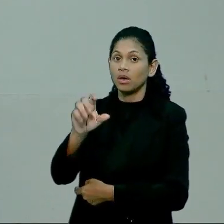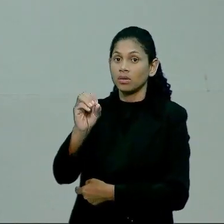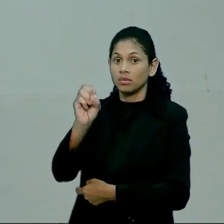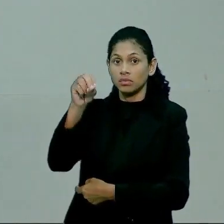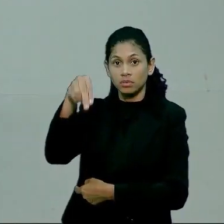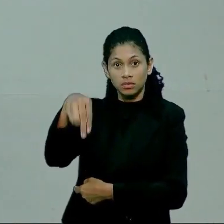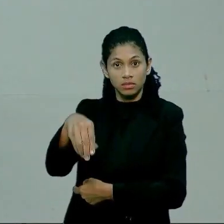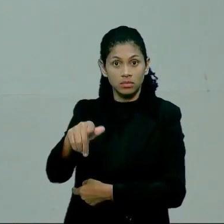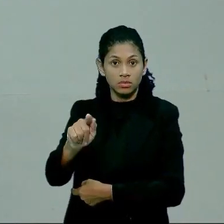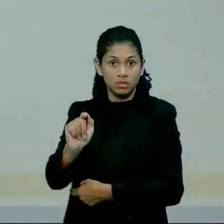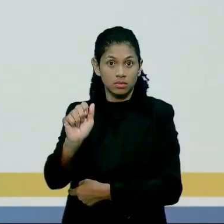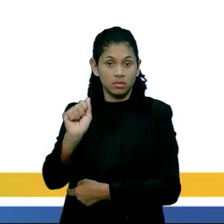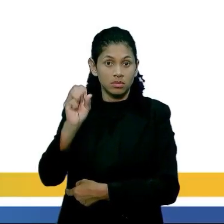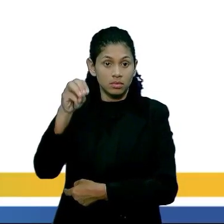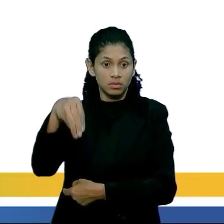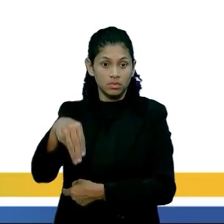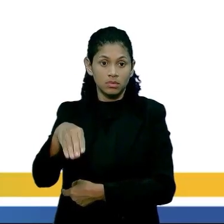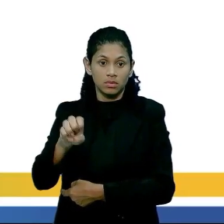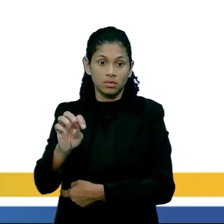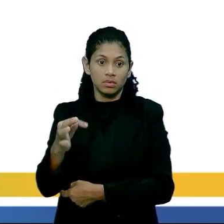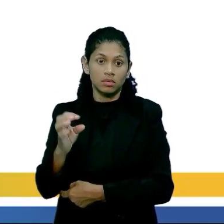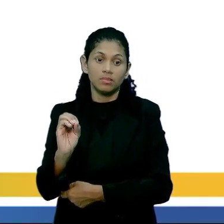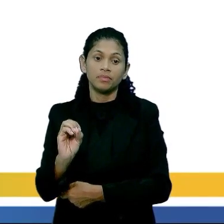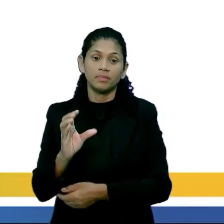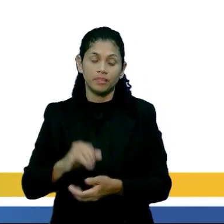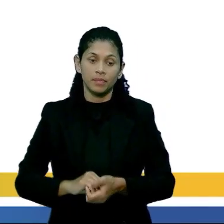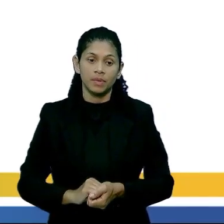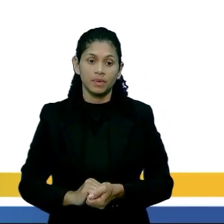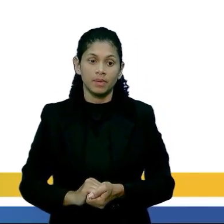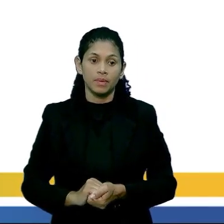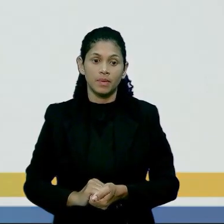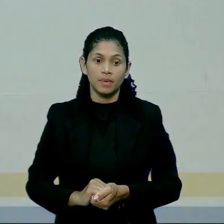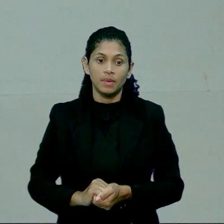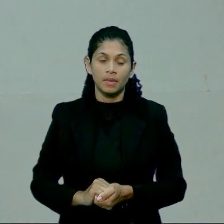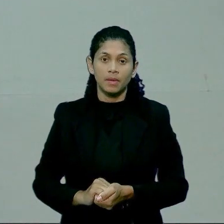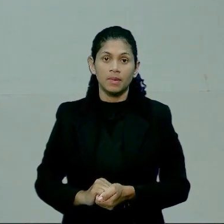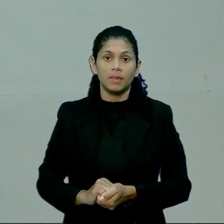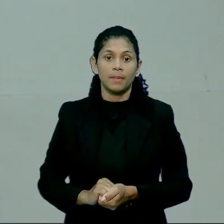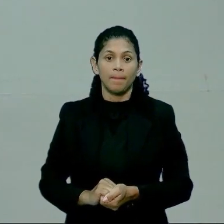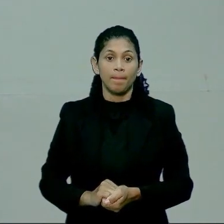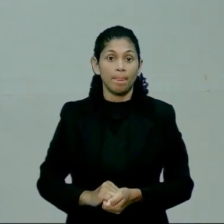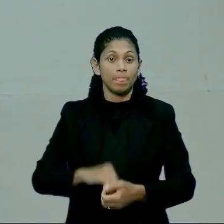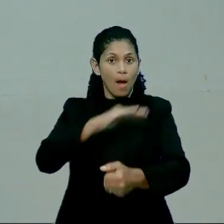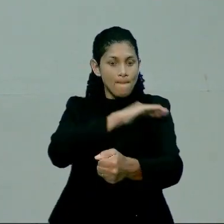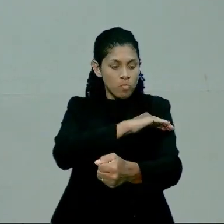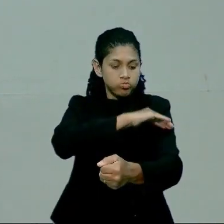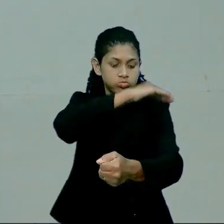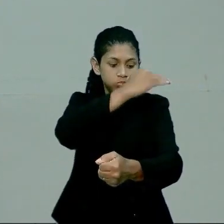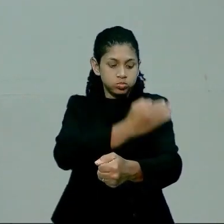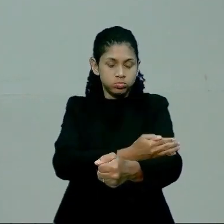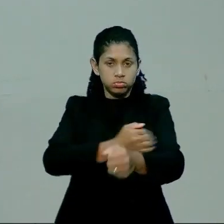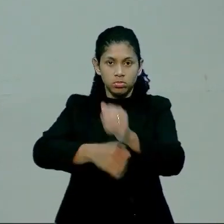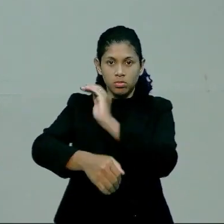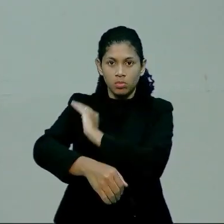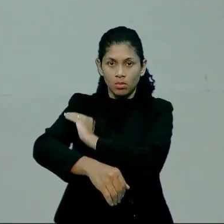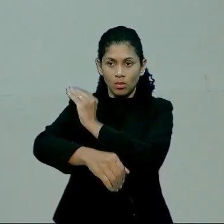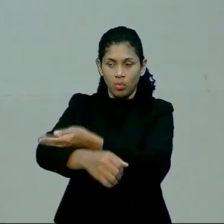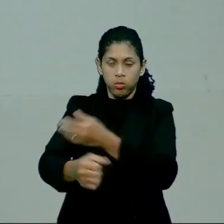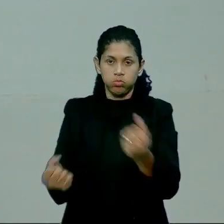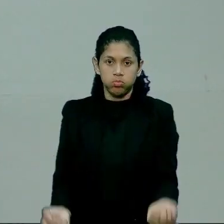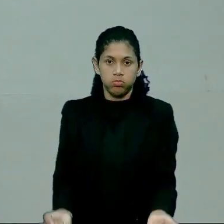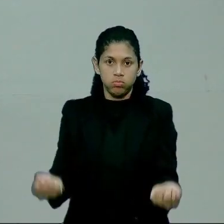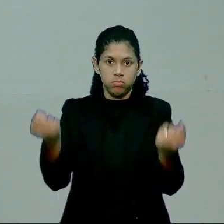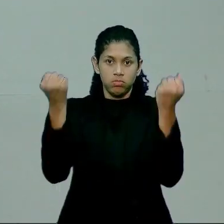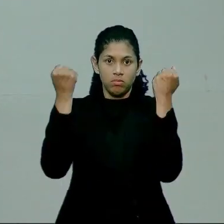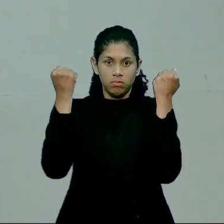que a gente está buscando direcionar. Outra alternativa também é musculação. Aí a musculação é